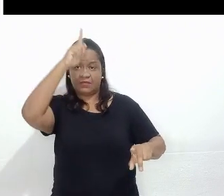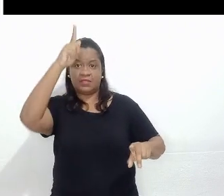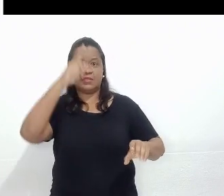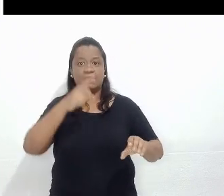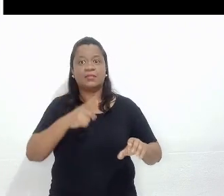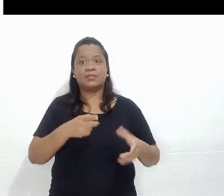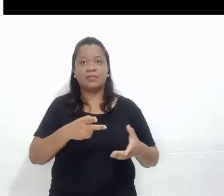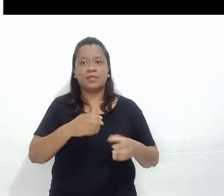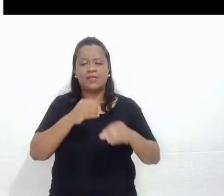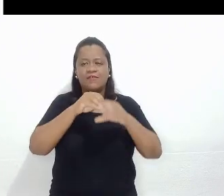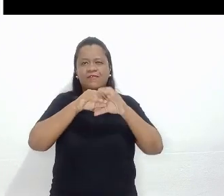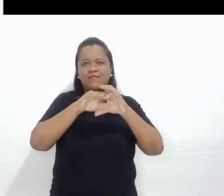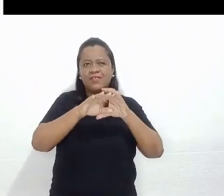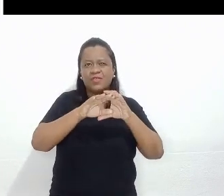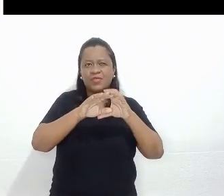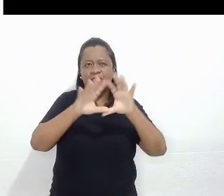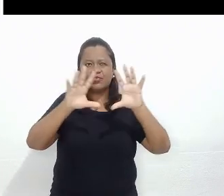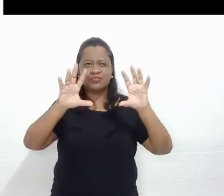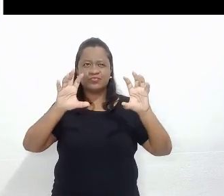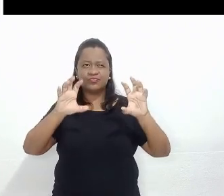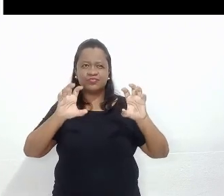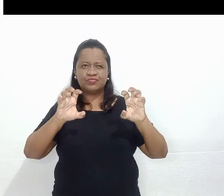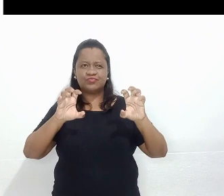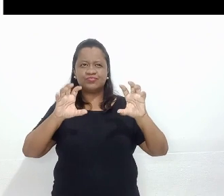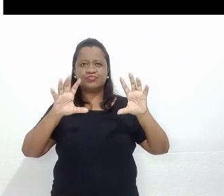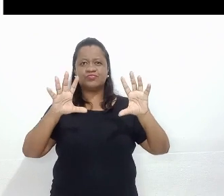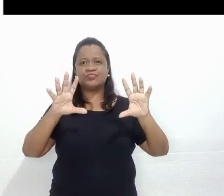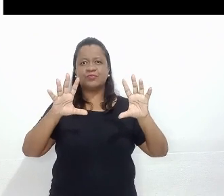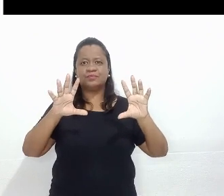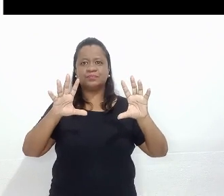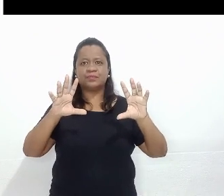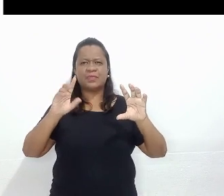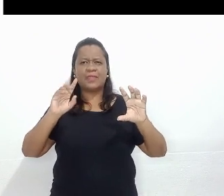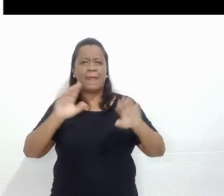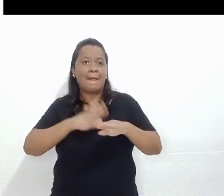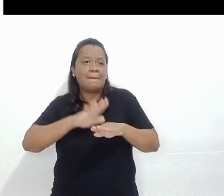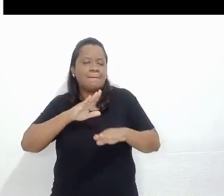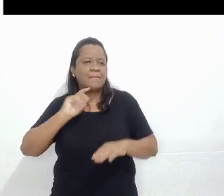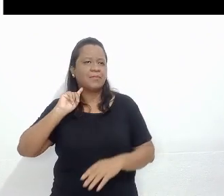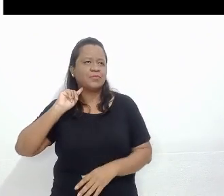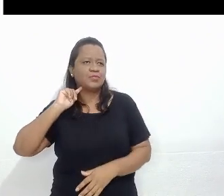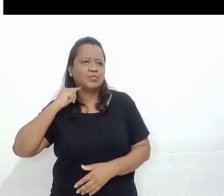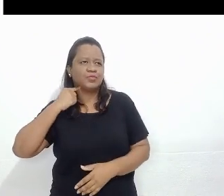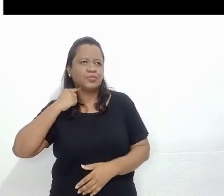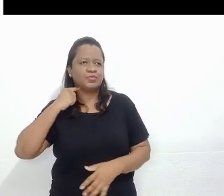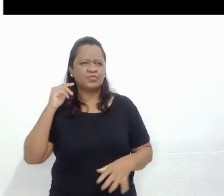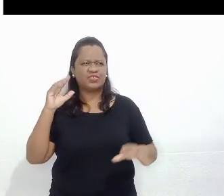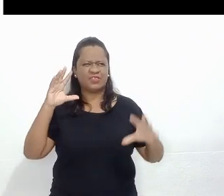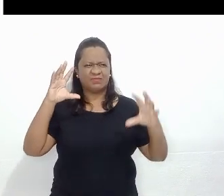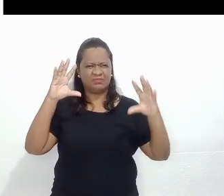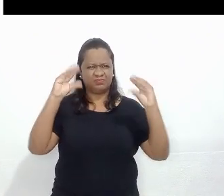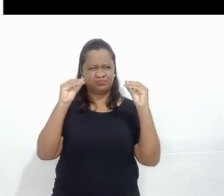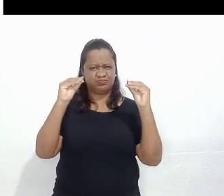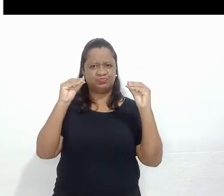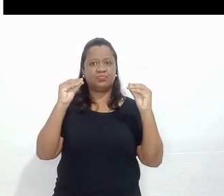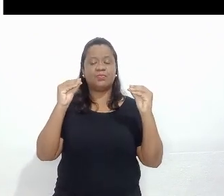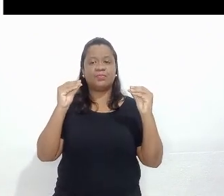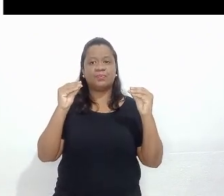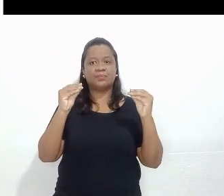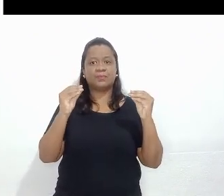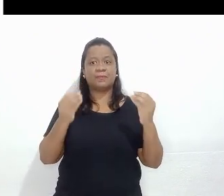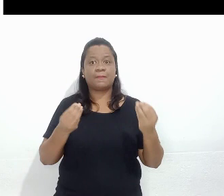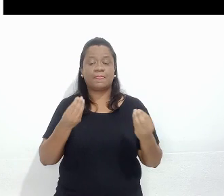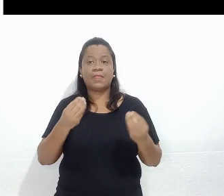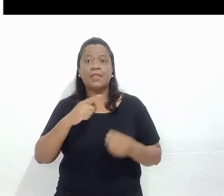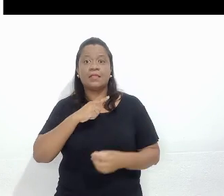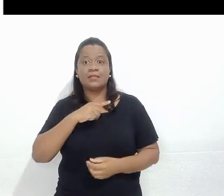que dão texturas diferentes no seu filme. Às vezes uma textura mais suja que você quer, uma coisa mais dark mesmo. Tem gente que usa até